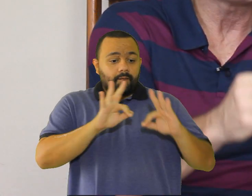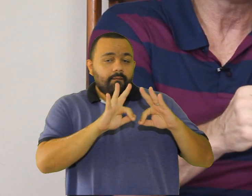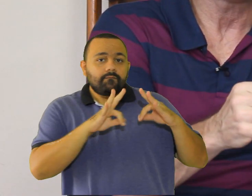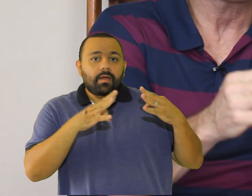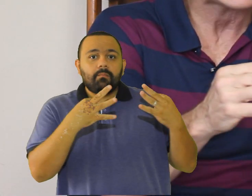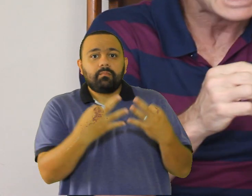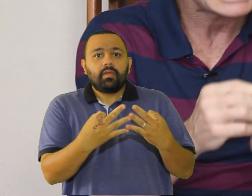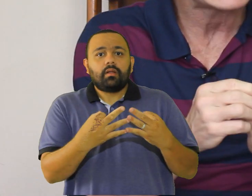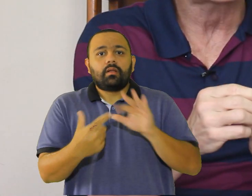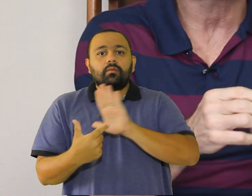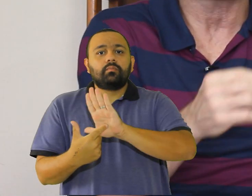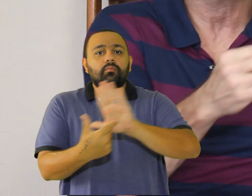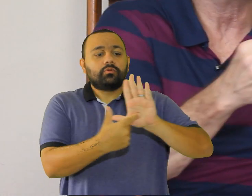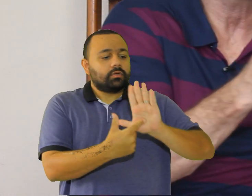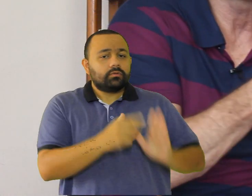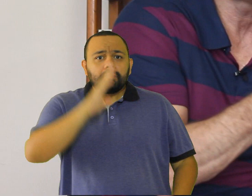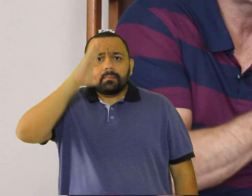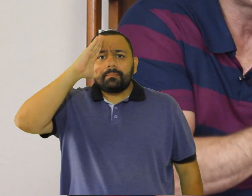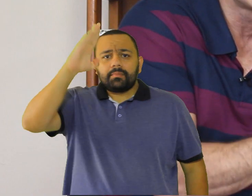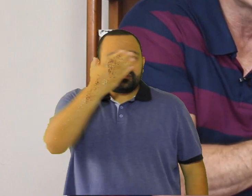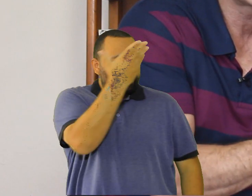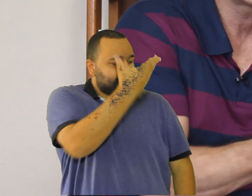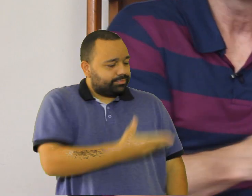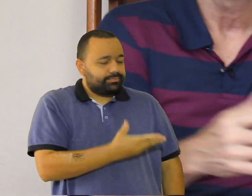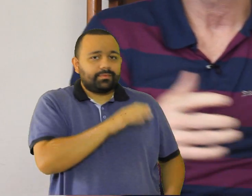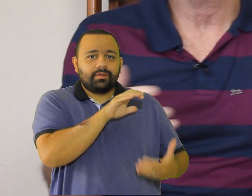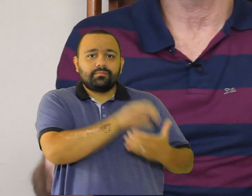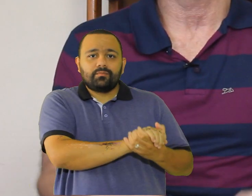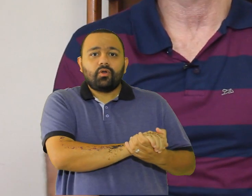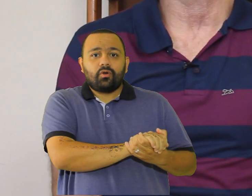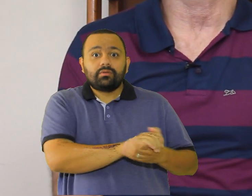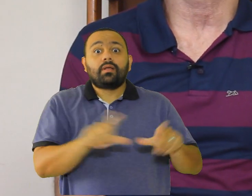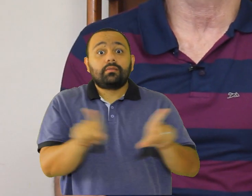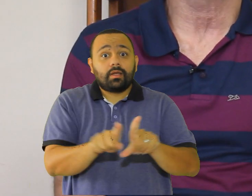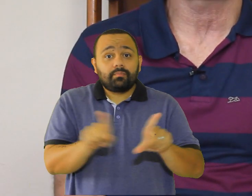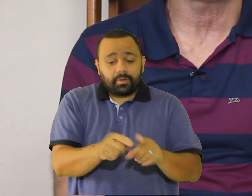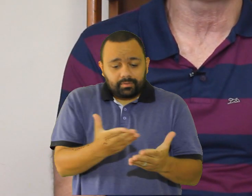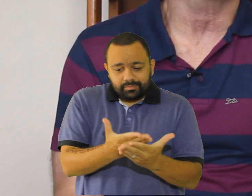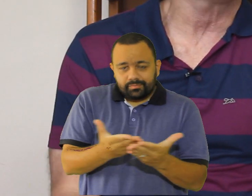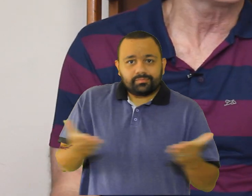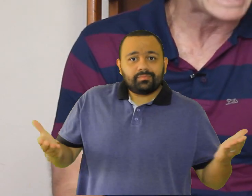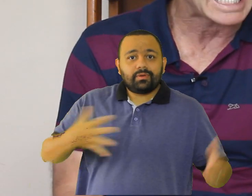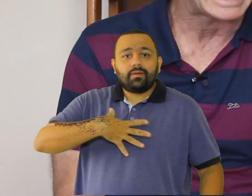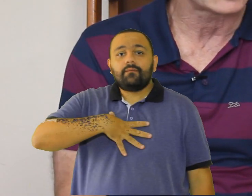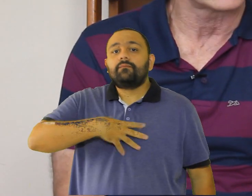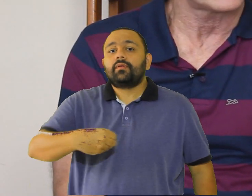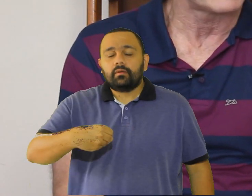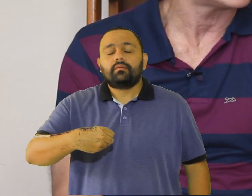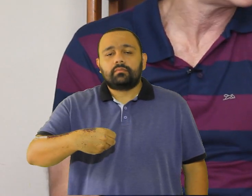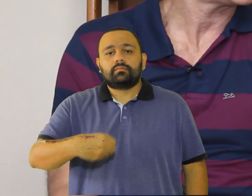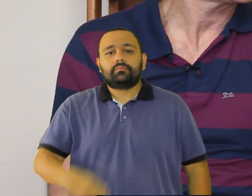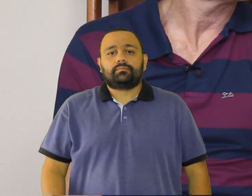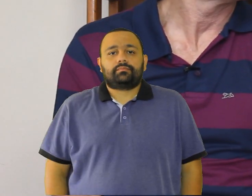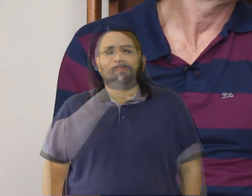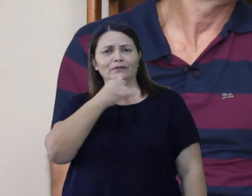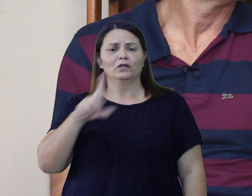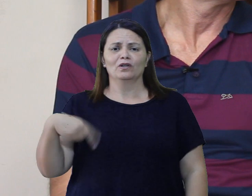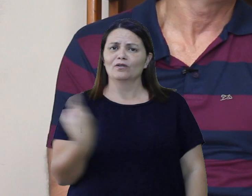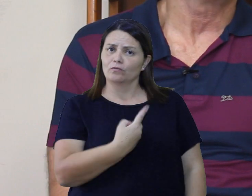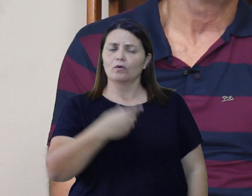da família, em destaque a sua esposa, mas também os seus filhos e o legado